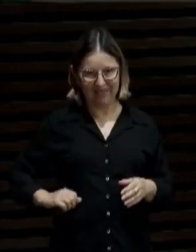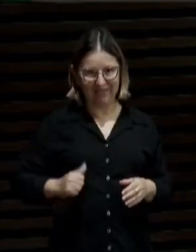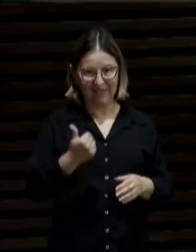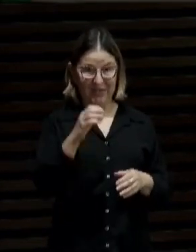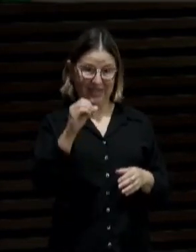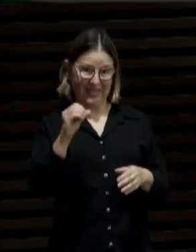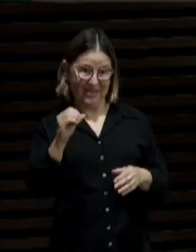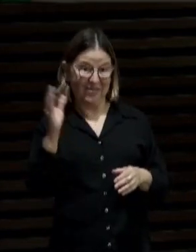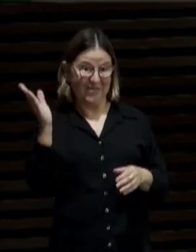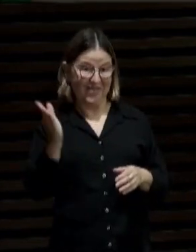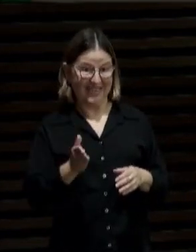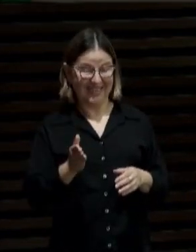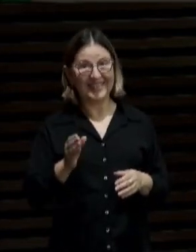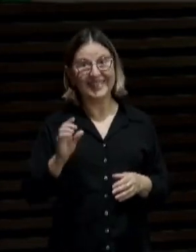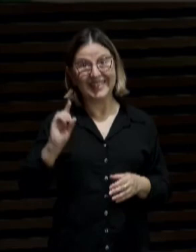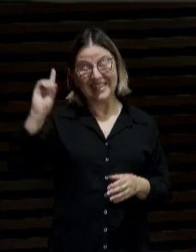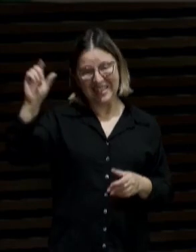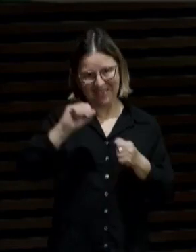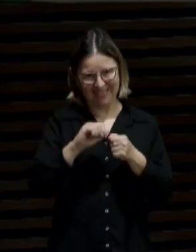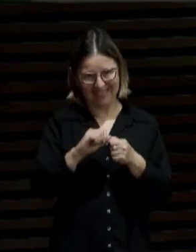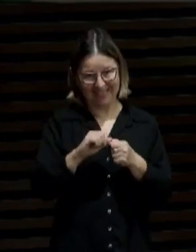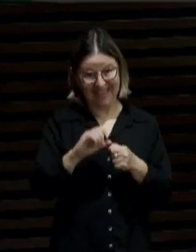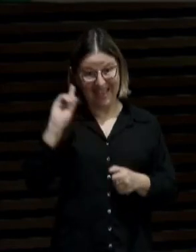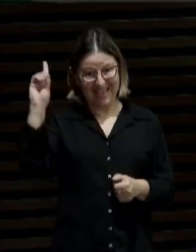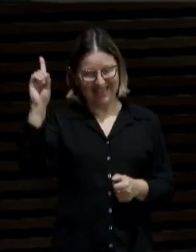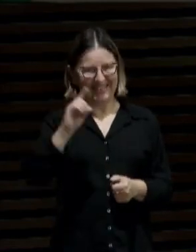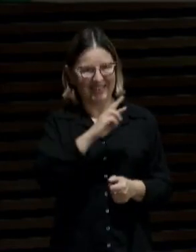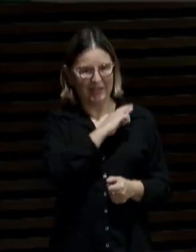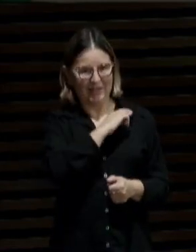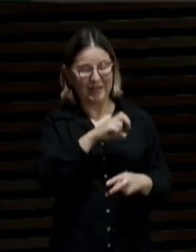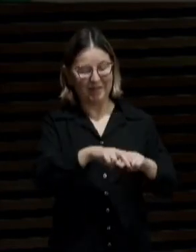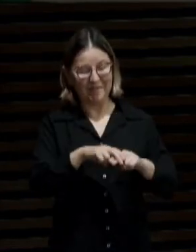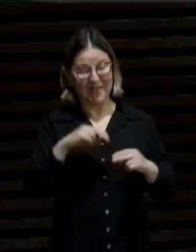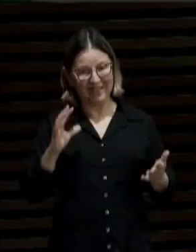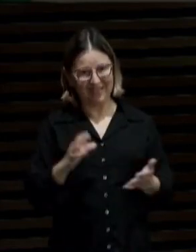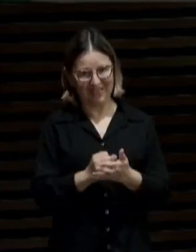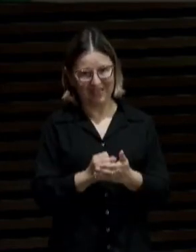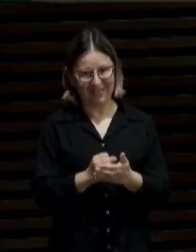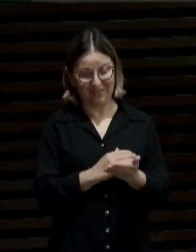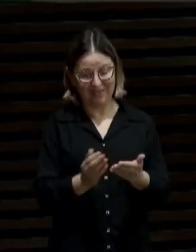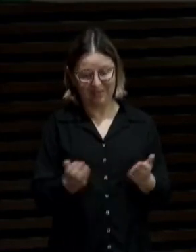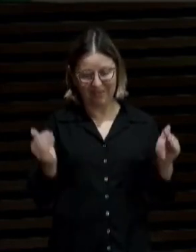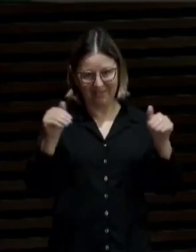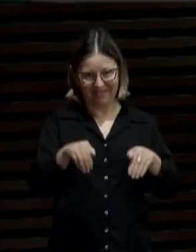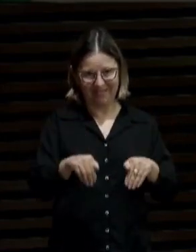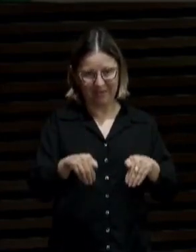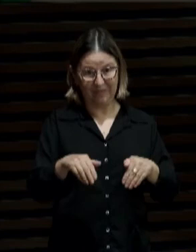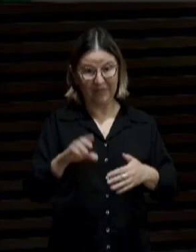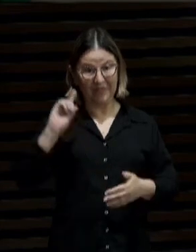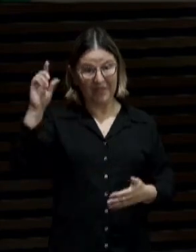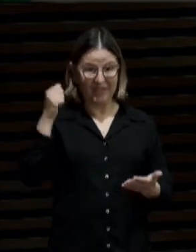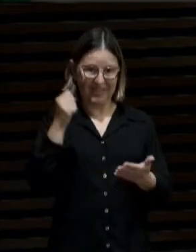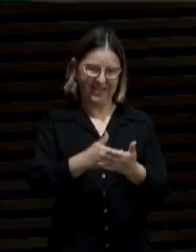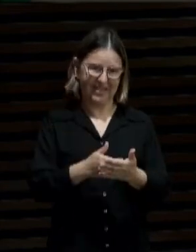ele que ia realizar. Deus é o responsável pela salvação, do começo ao fim. É Deus que garante